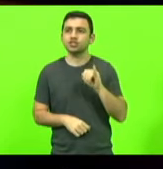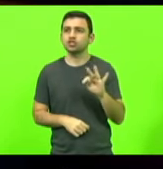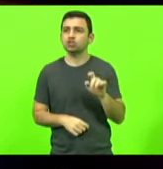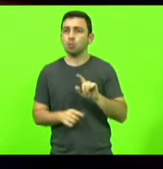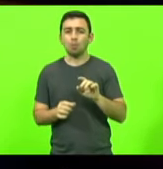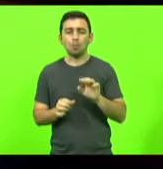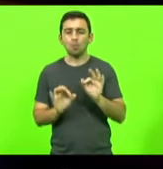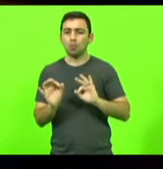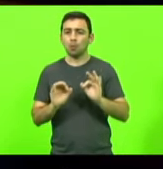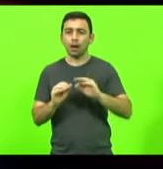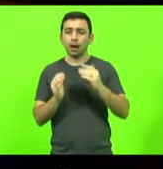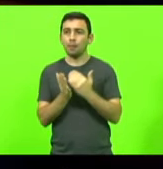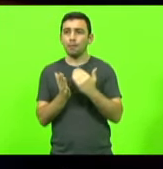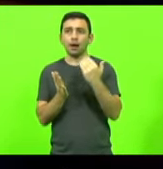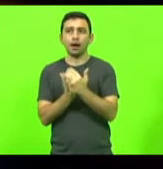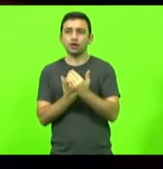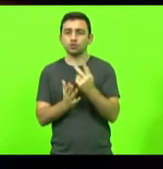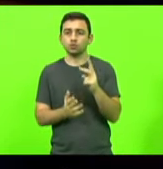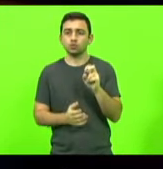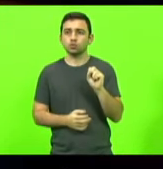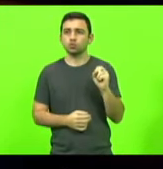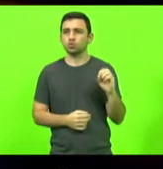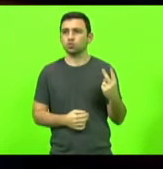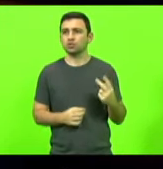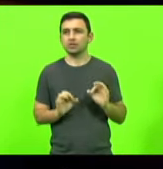da 282. Então,